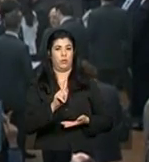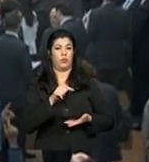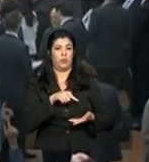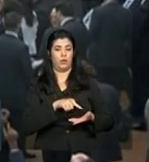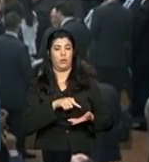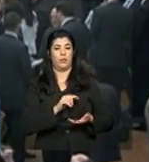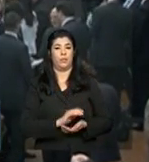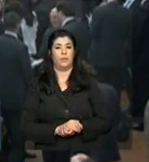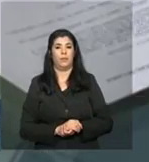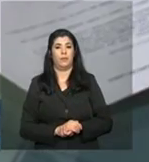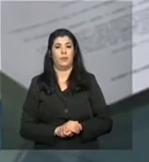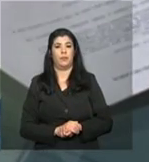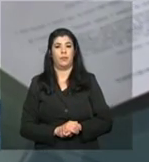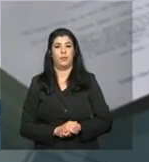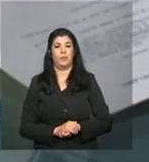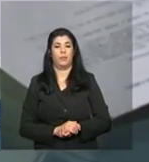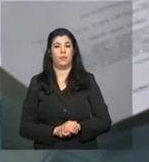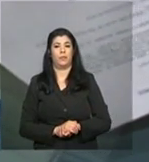leilão.